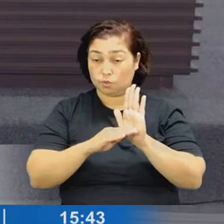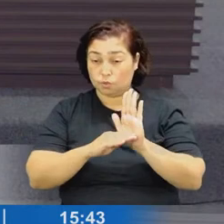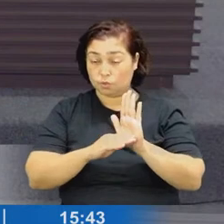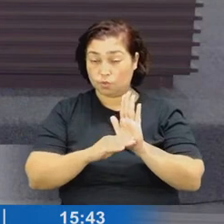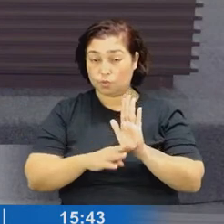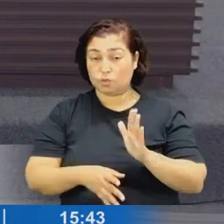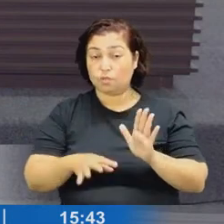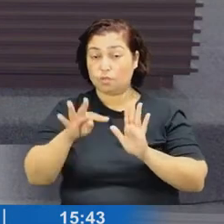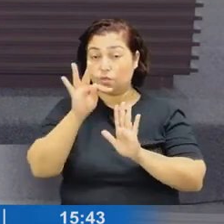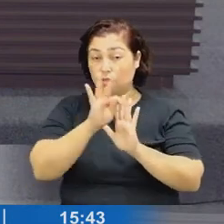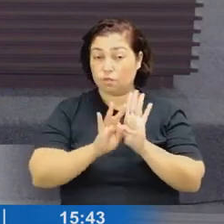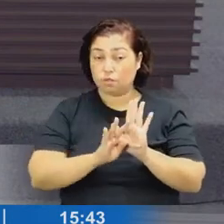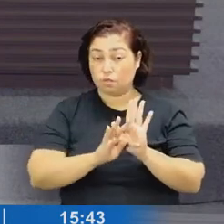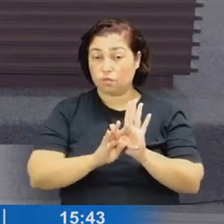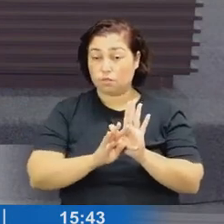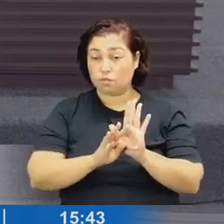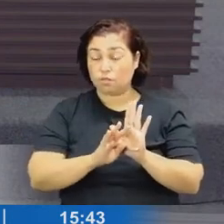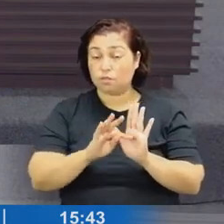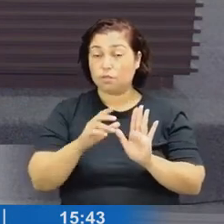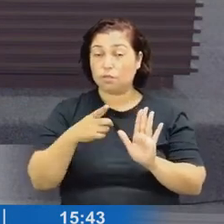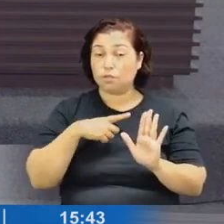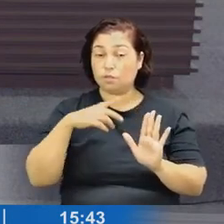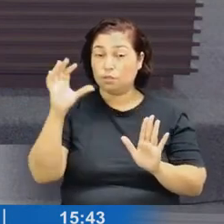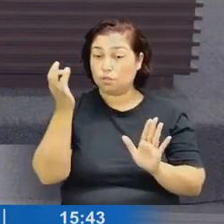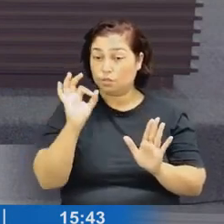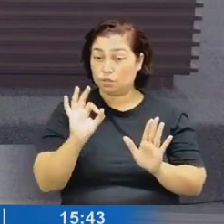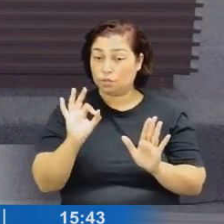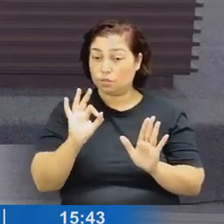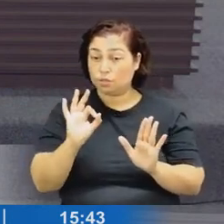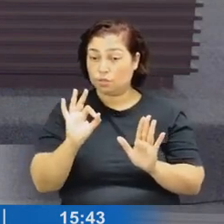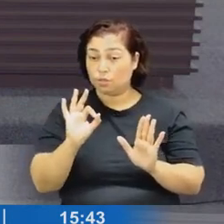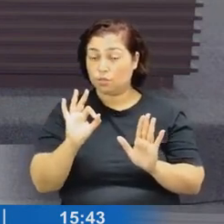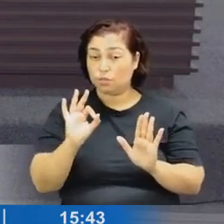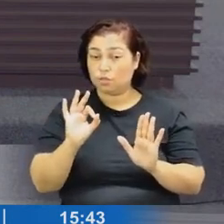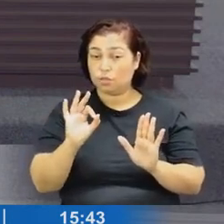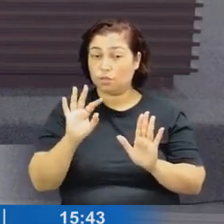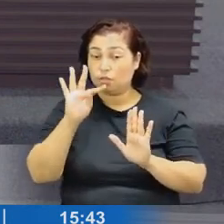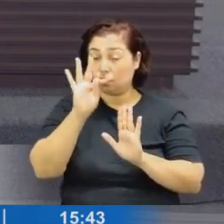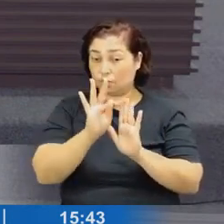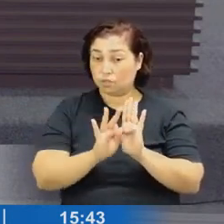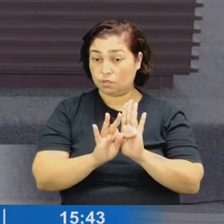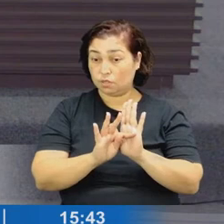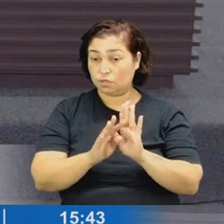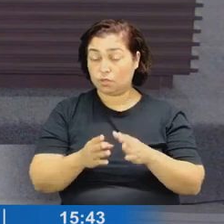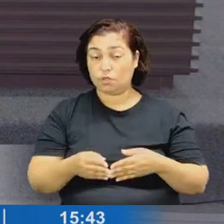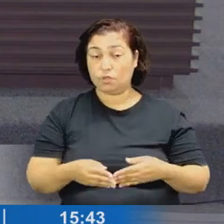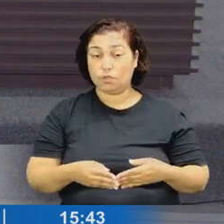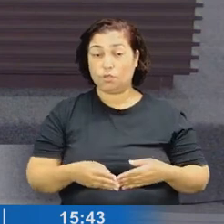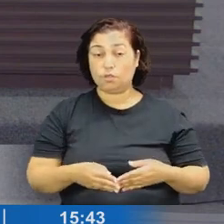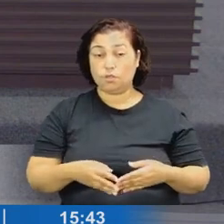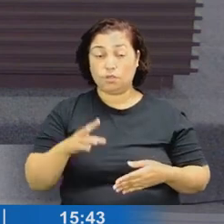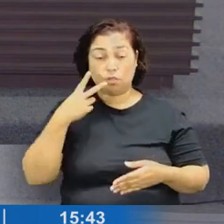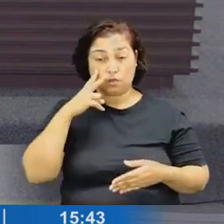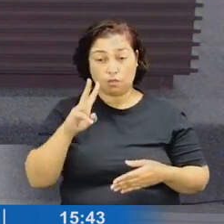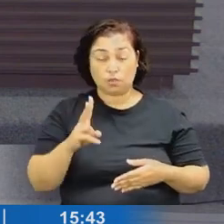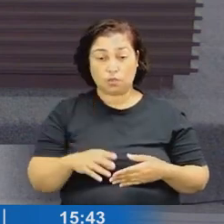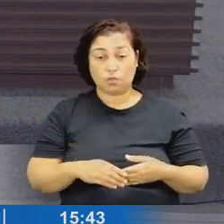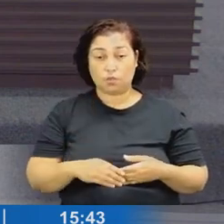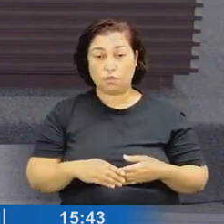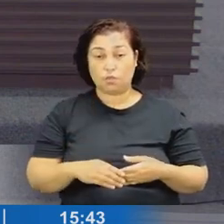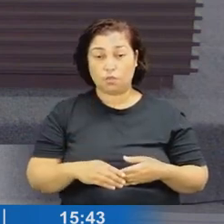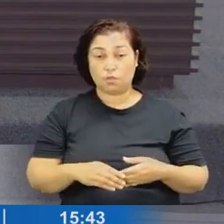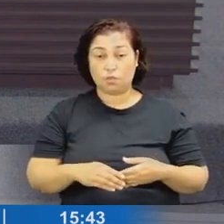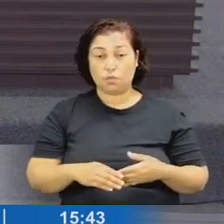o argumento perfeito ele tem um roteiro não é dom da palavra é técnica você vai pegar tem técnica